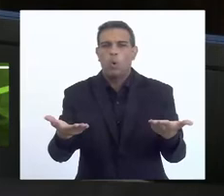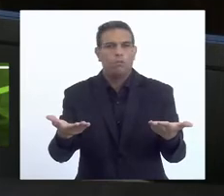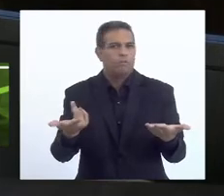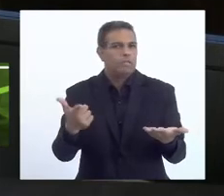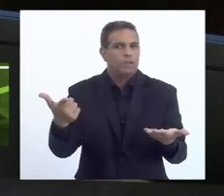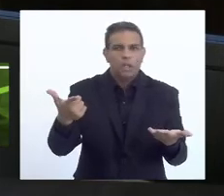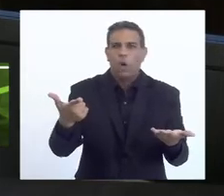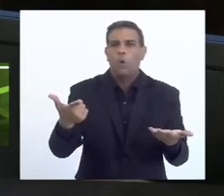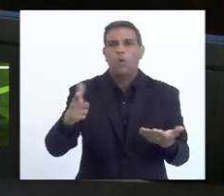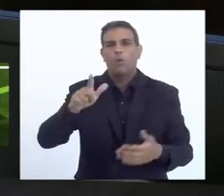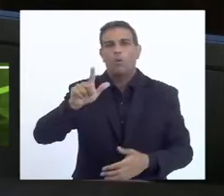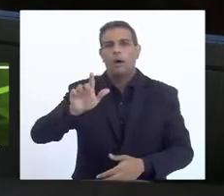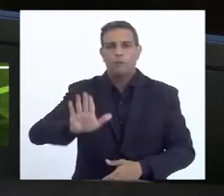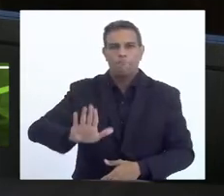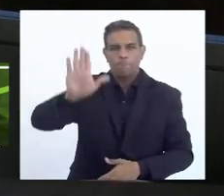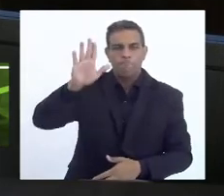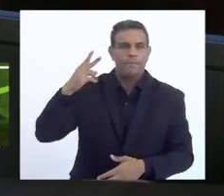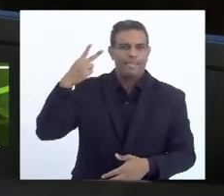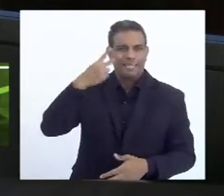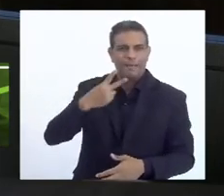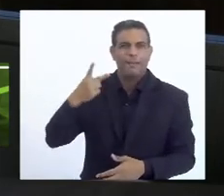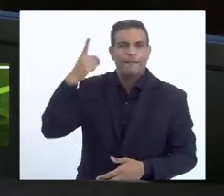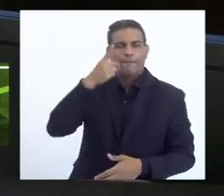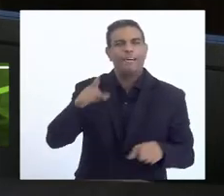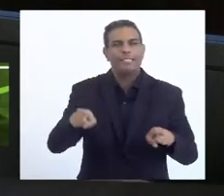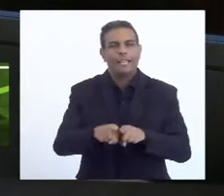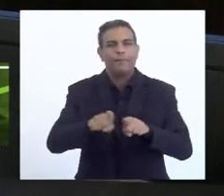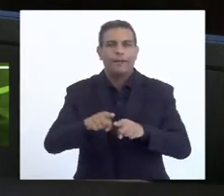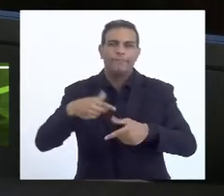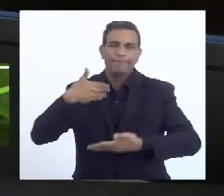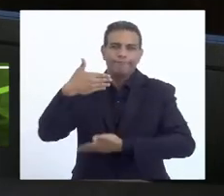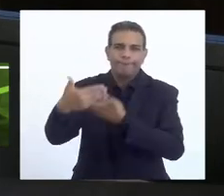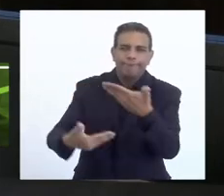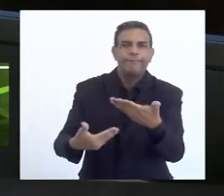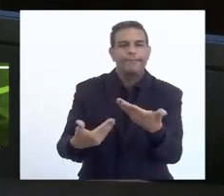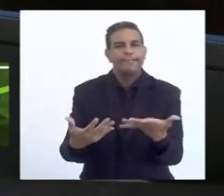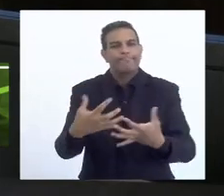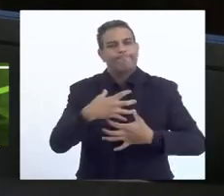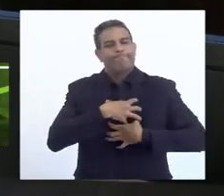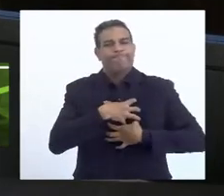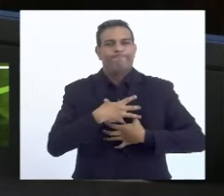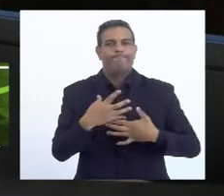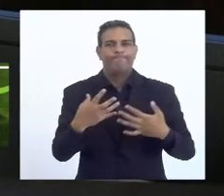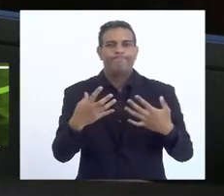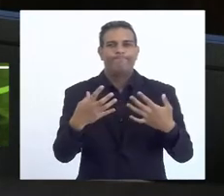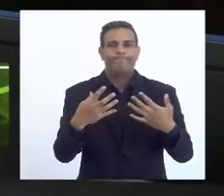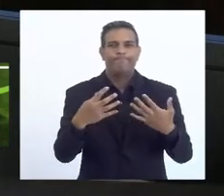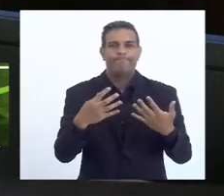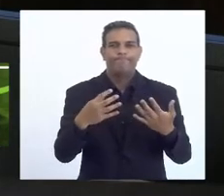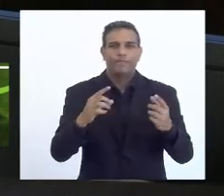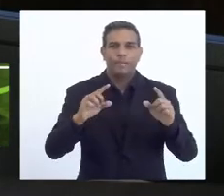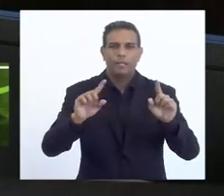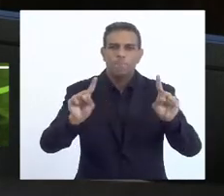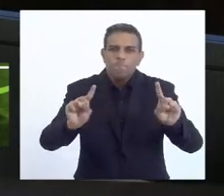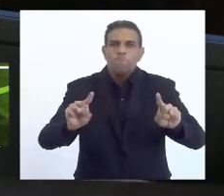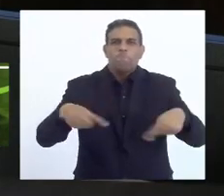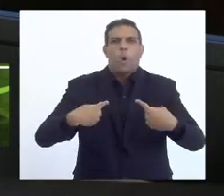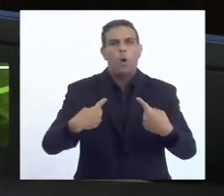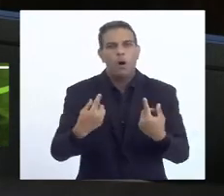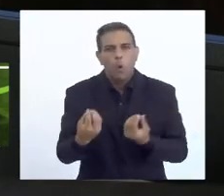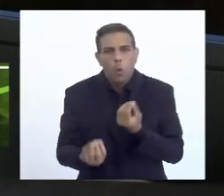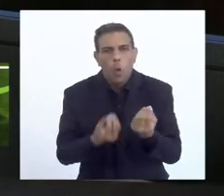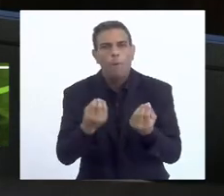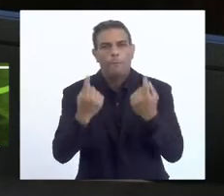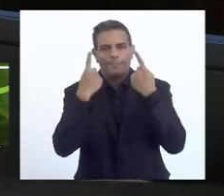mandato parlamentar, mas que estão sofrendo também processos de violência extremamente abusivos e que podem,